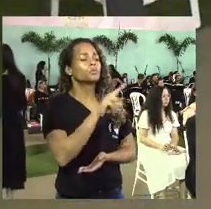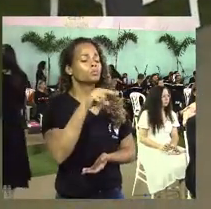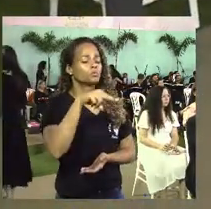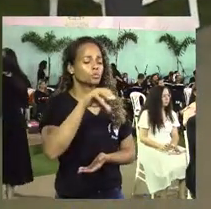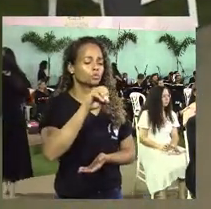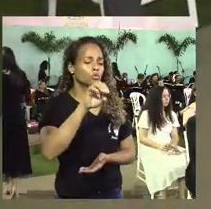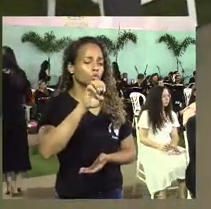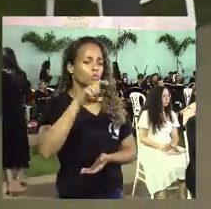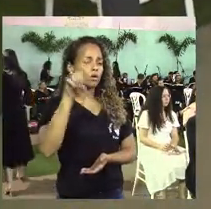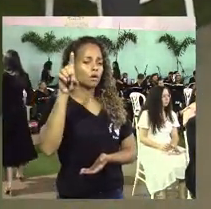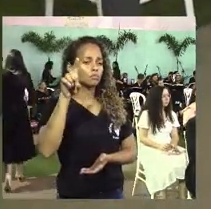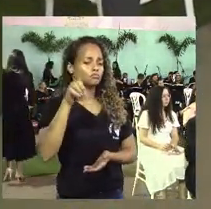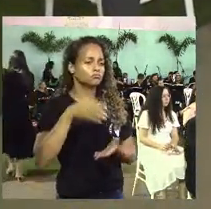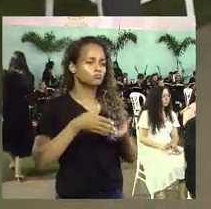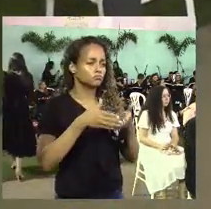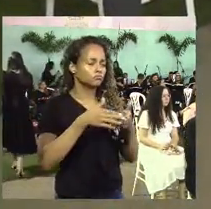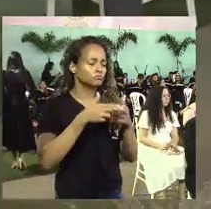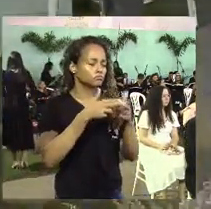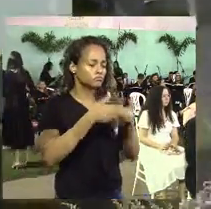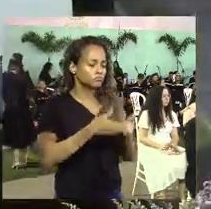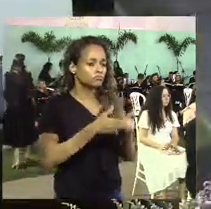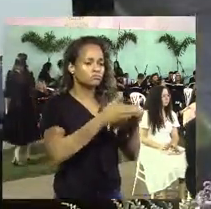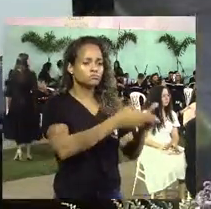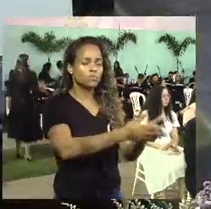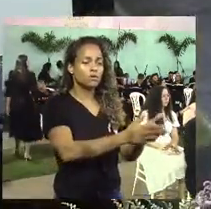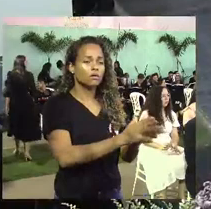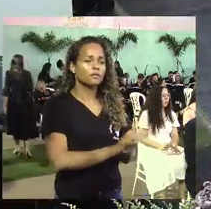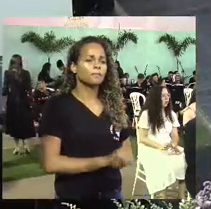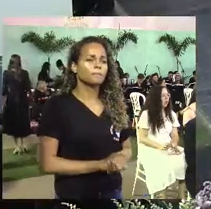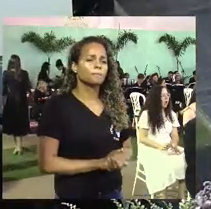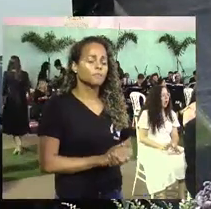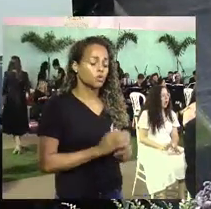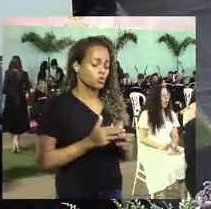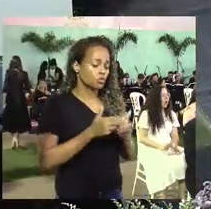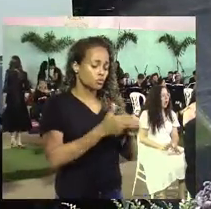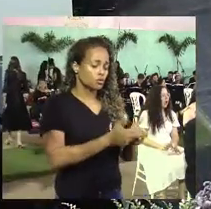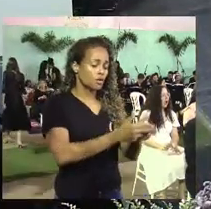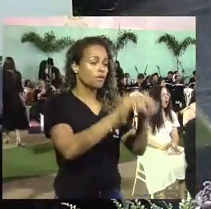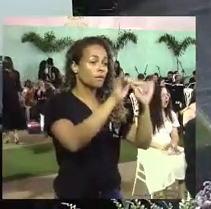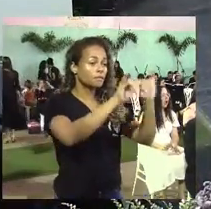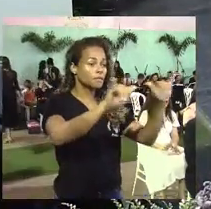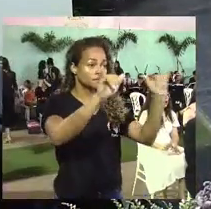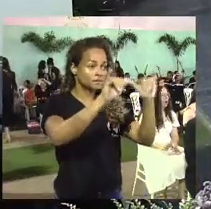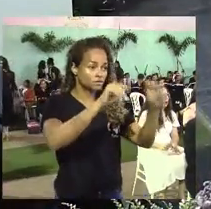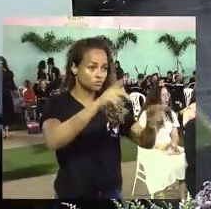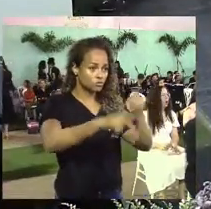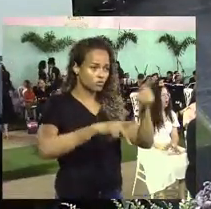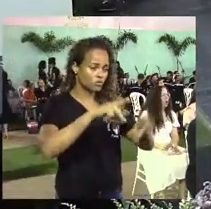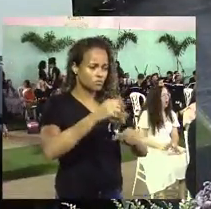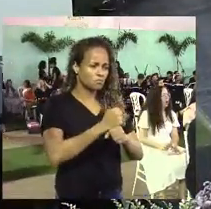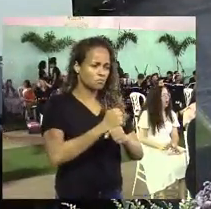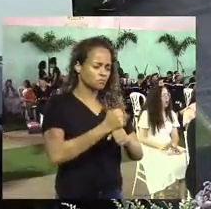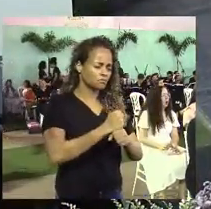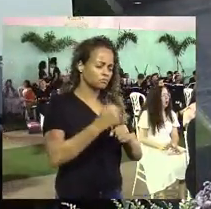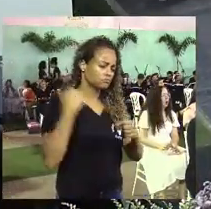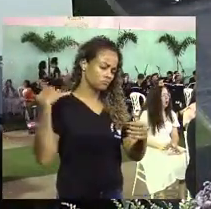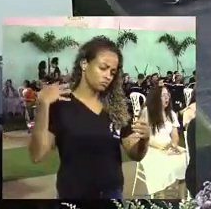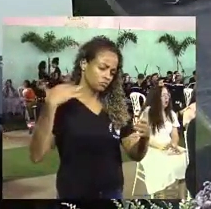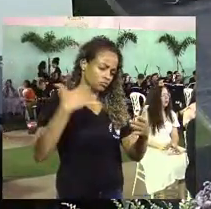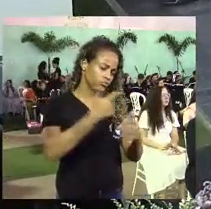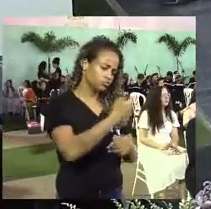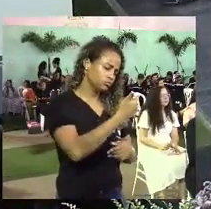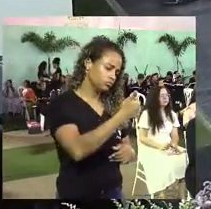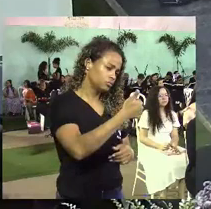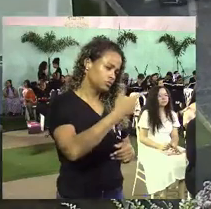mensagem não é tinha uma mensagem para o povo e por cerca de 120 anos ele